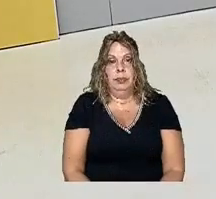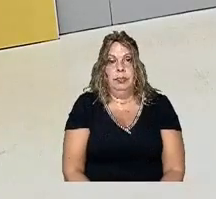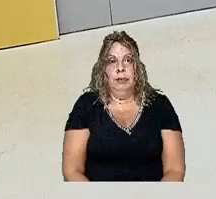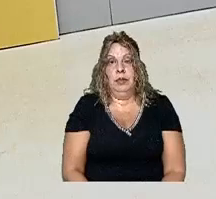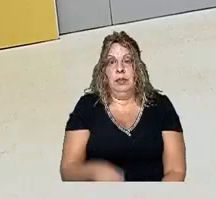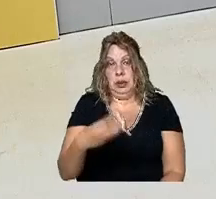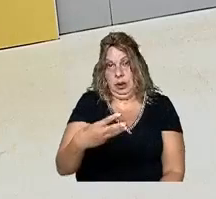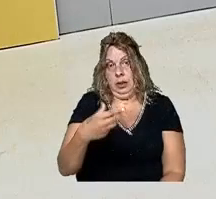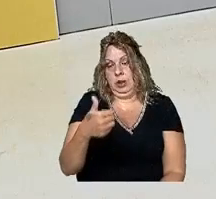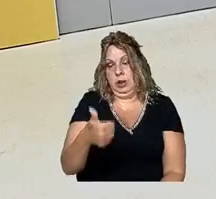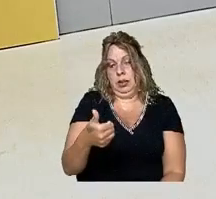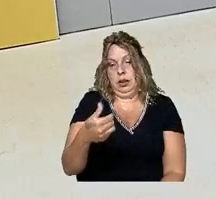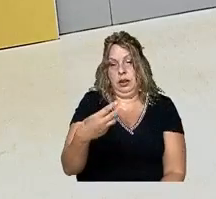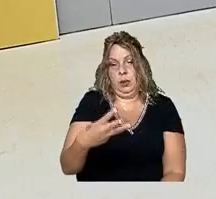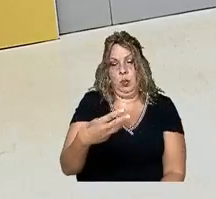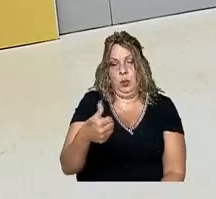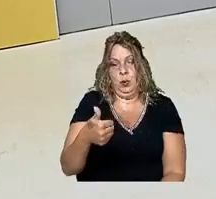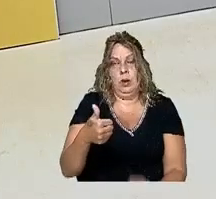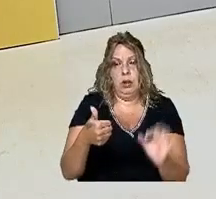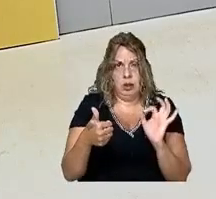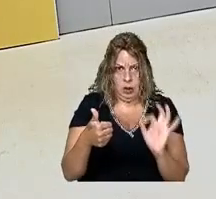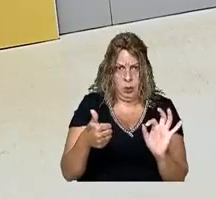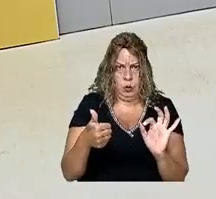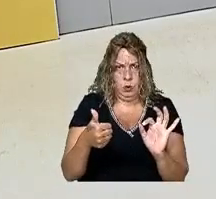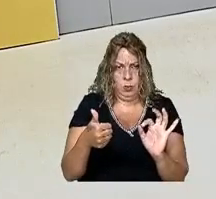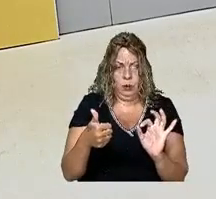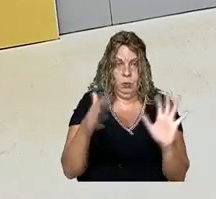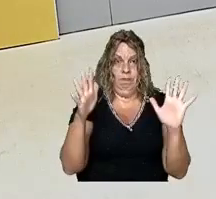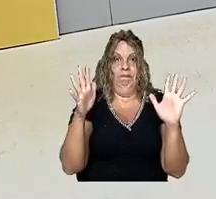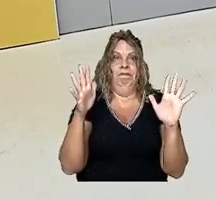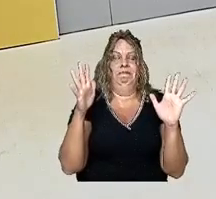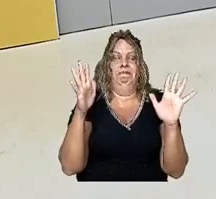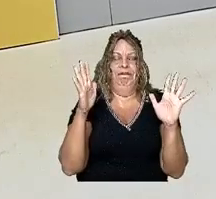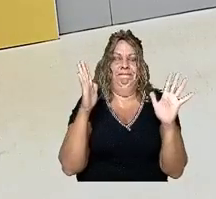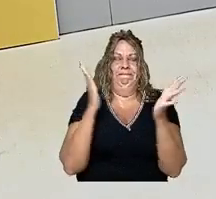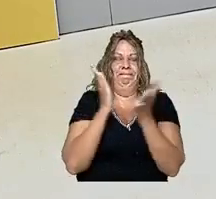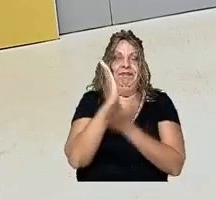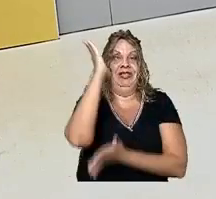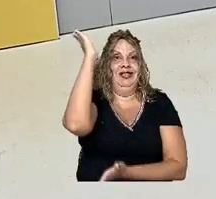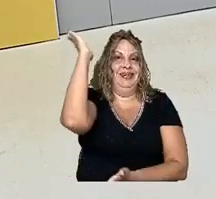com 31? Marque aí o 31. Decidiu!